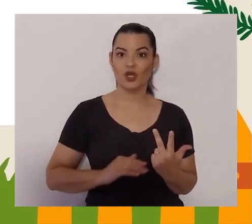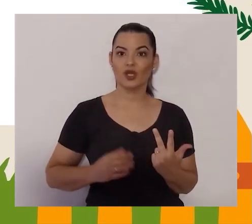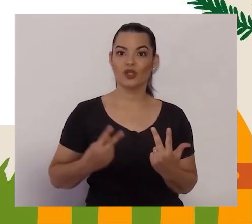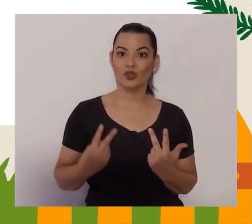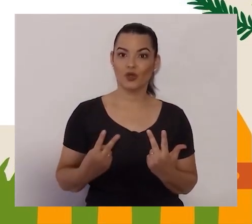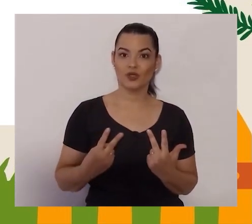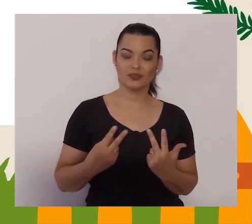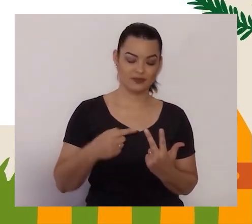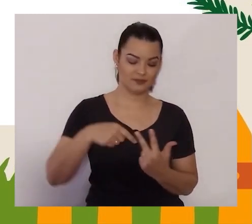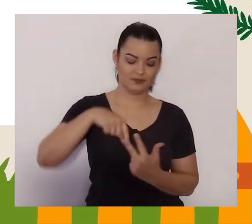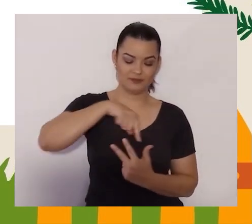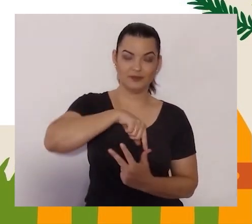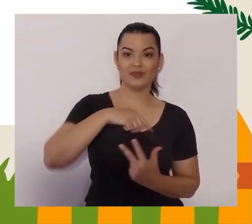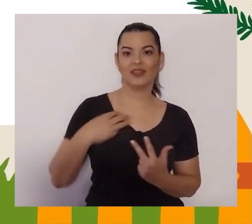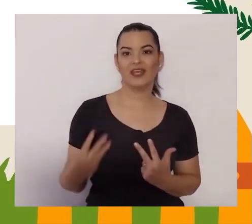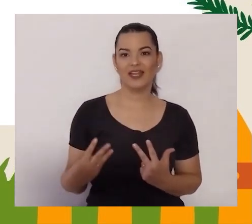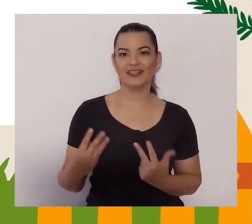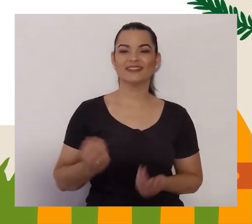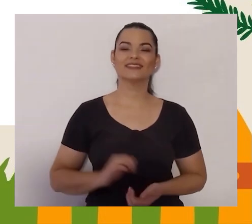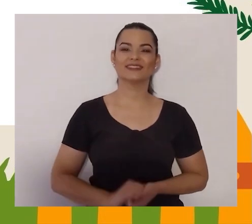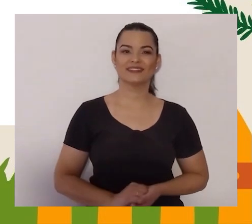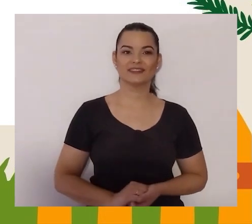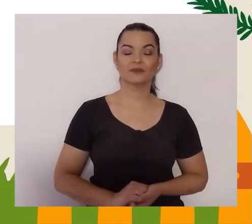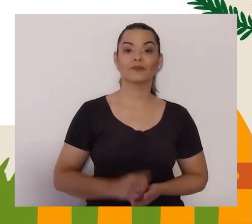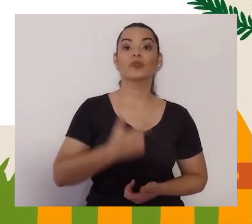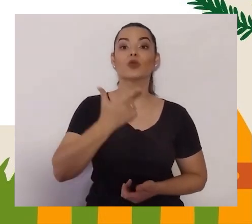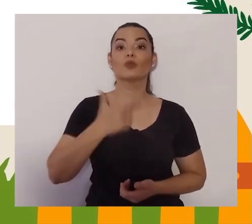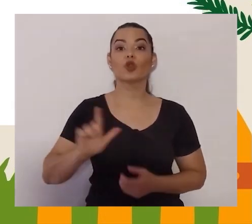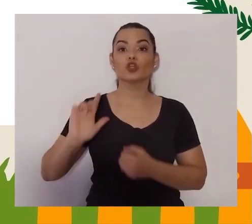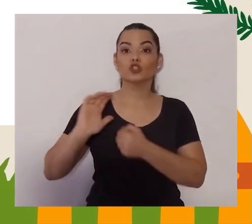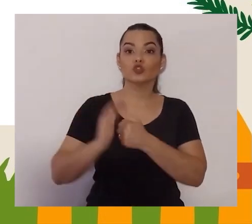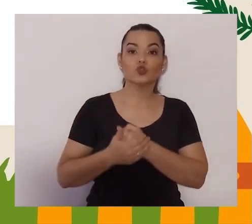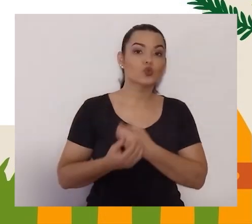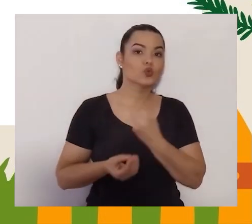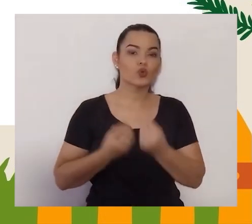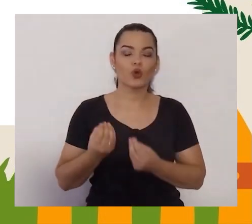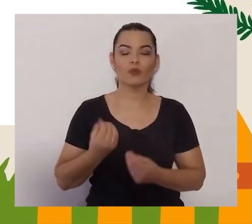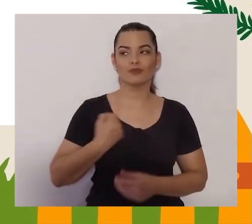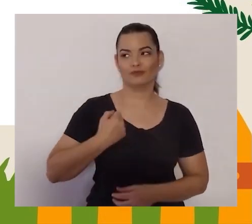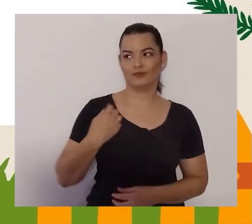número escondido? Agora eu tenho o número 4,